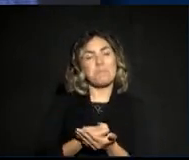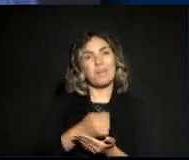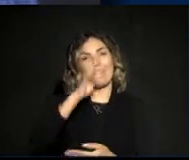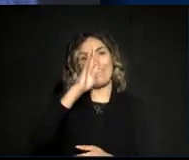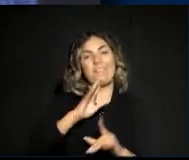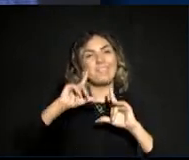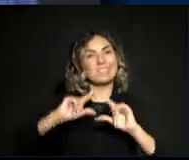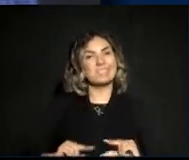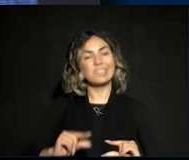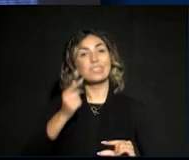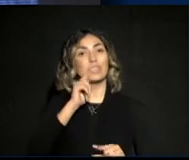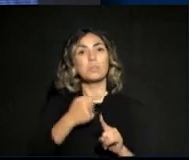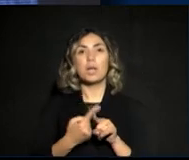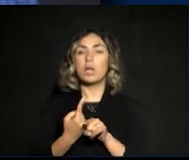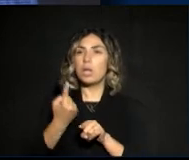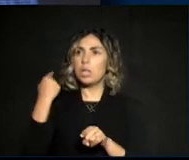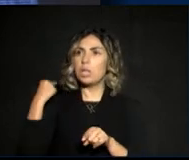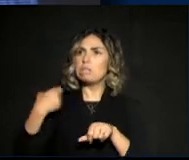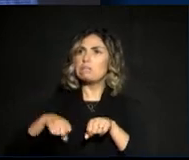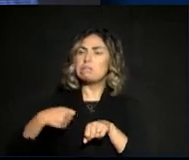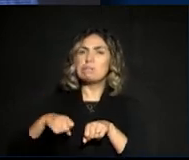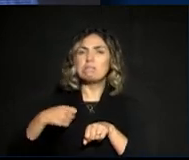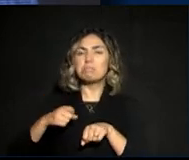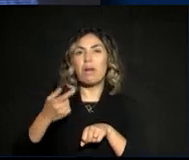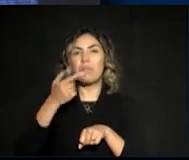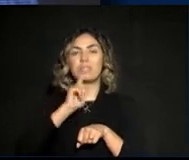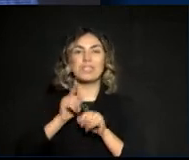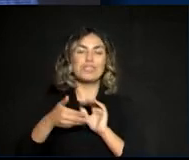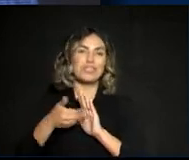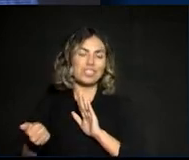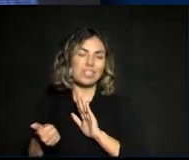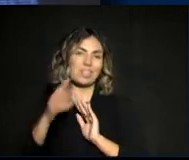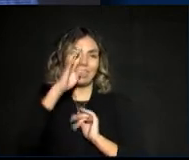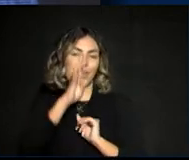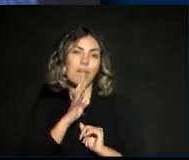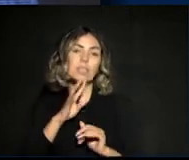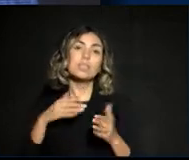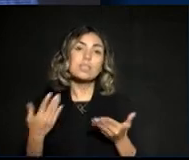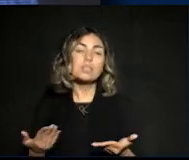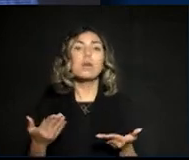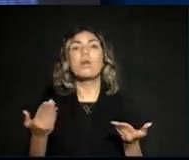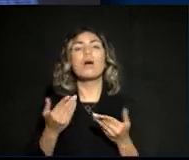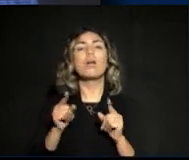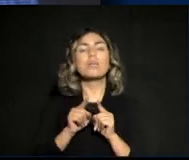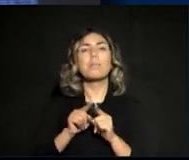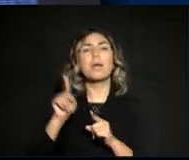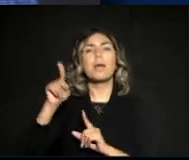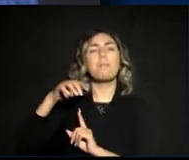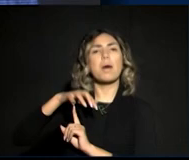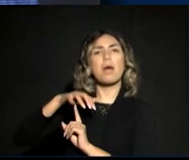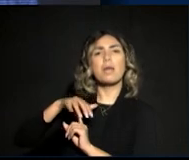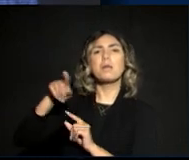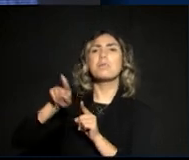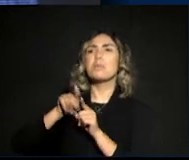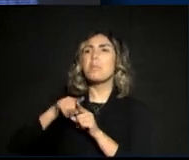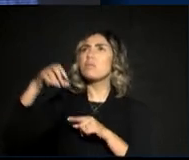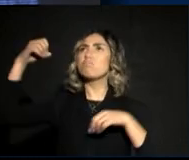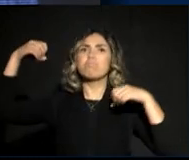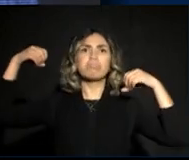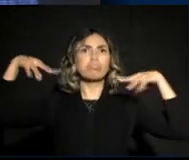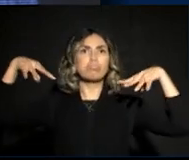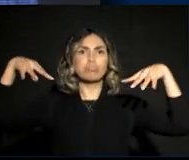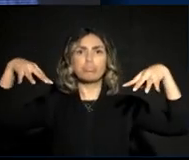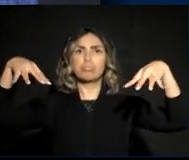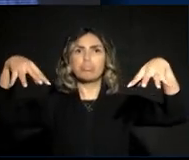tarifa né porque o impacto da tarifa da motocicleta muito baixo o quadro aplicação e toda a extensão no Vale do Paraíba iluminação de LED de ponta a ponta